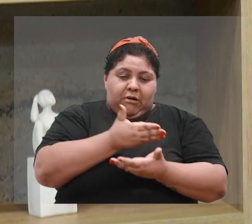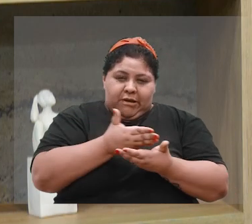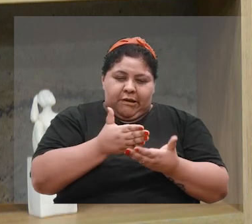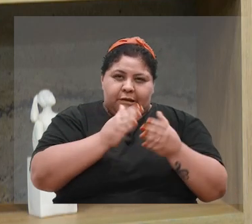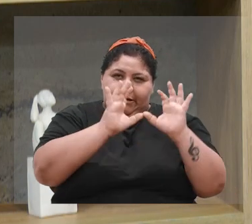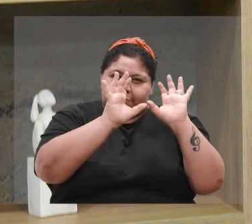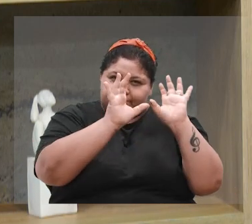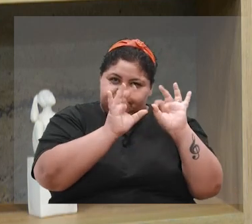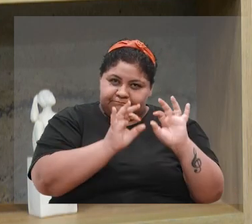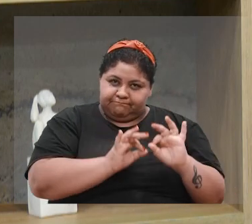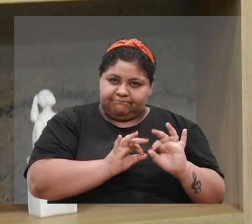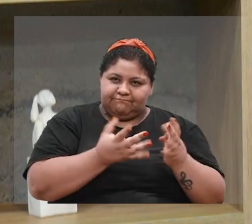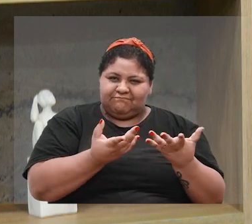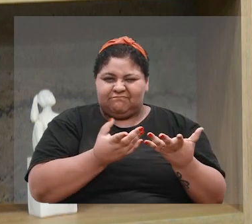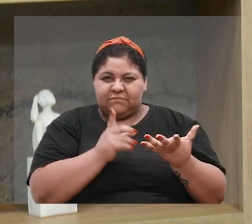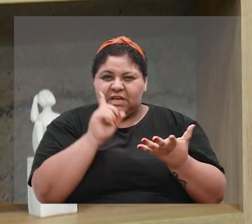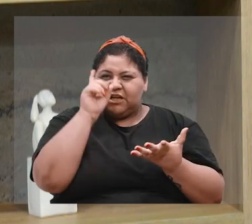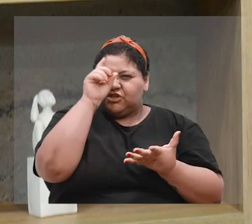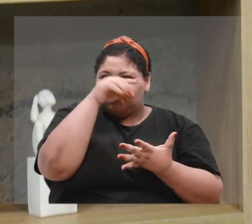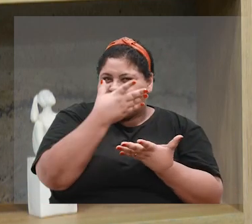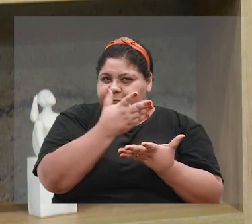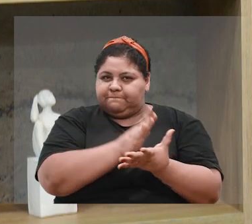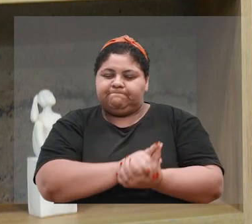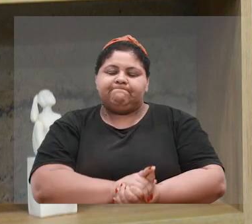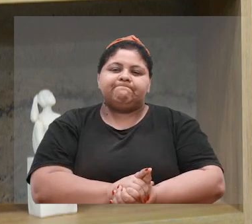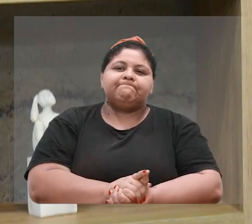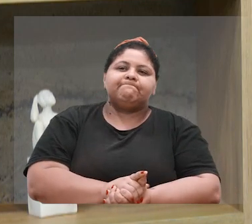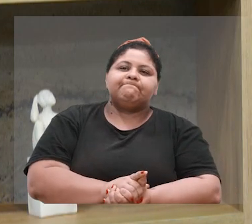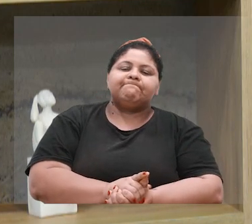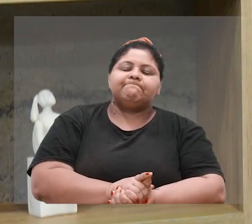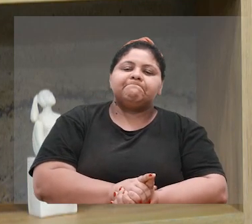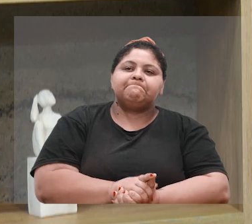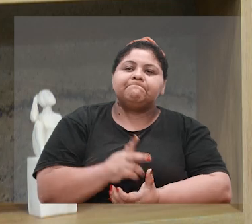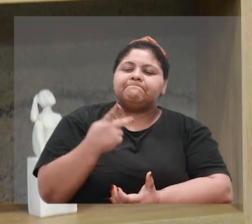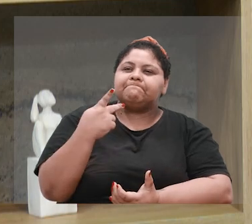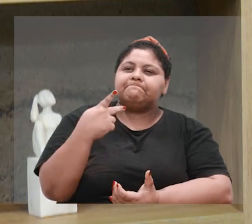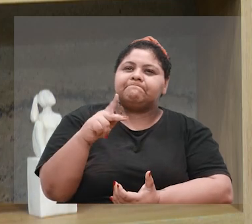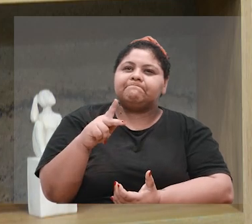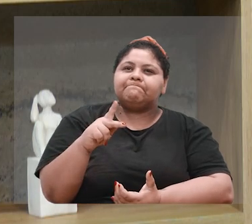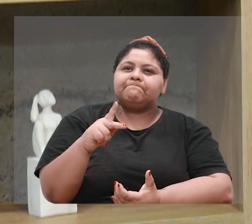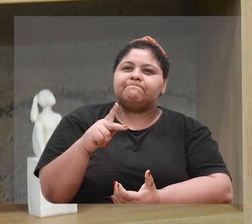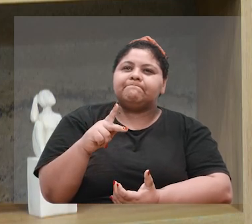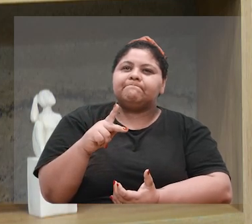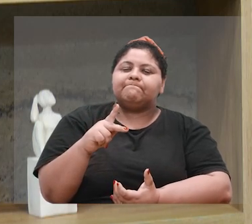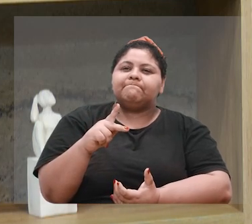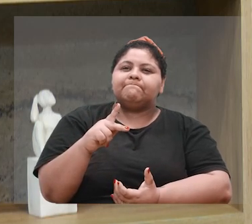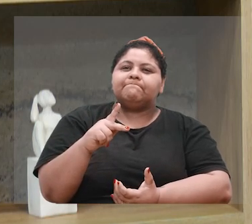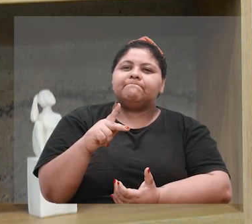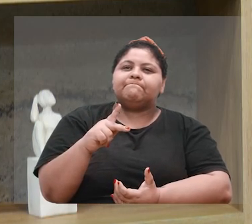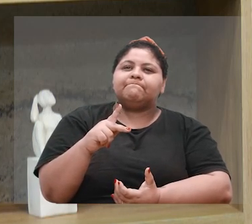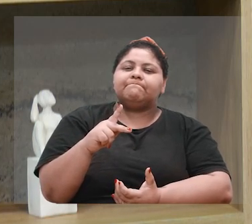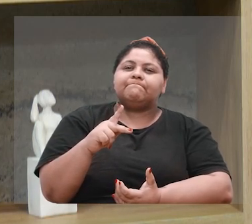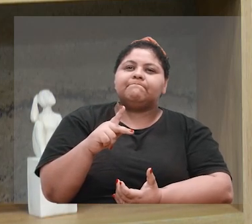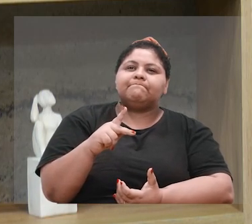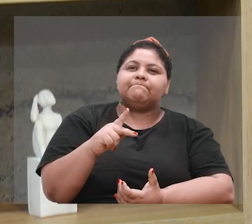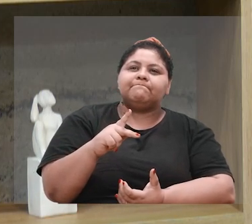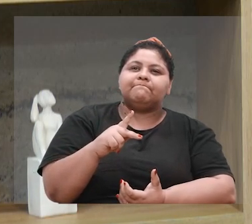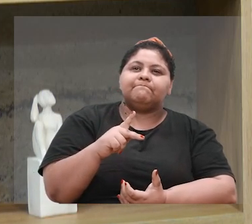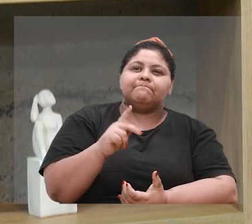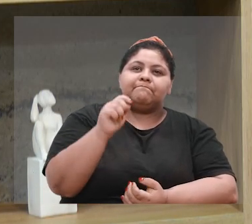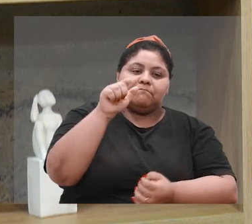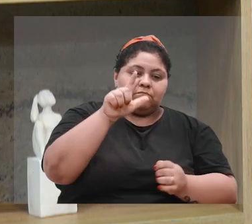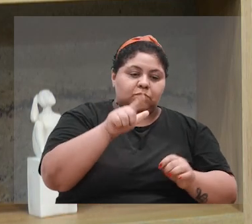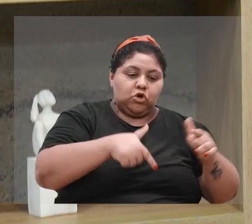sentido, que é a sua, digamos assim, transposição de um servidor público militar